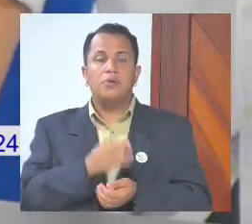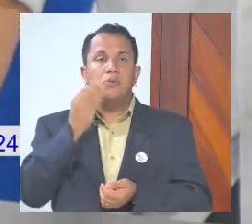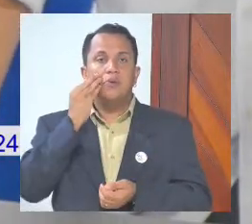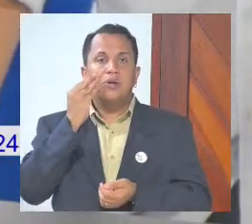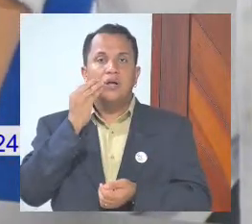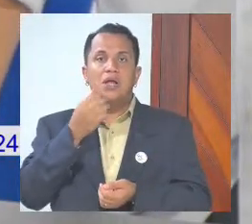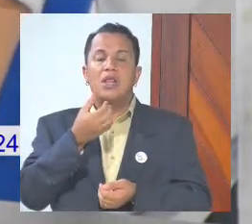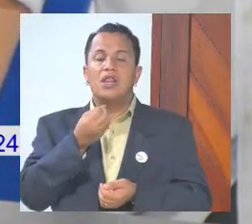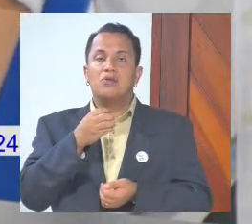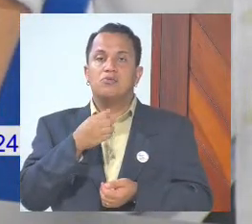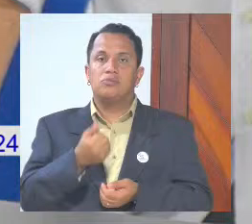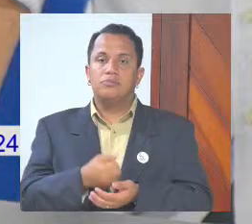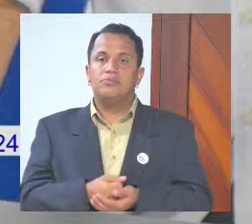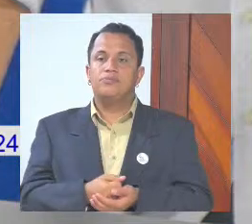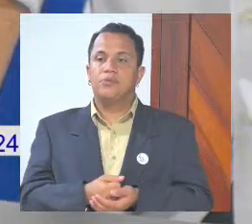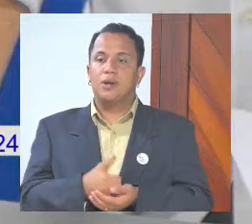Resolução